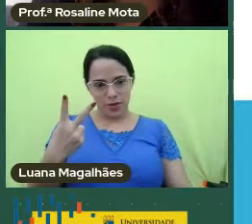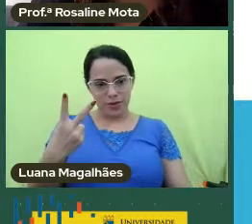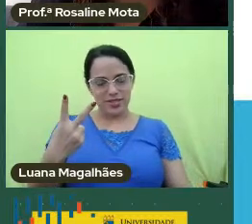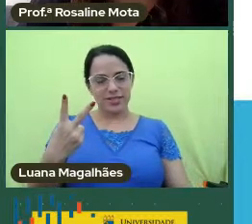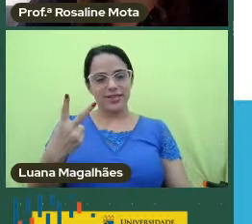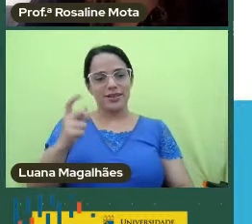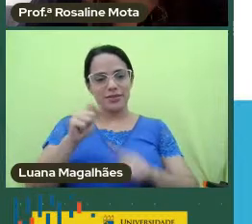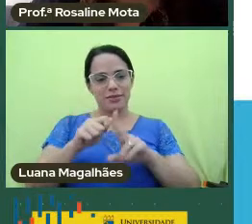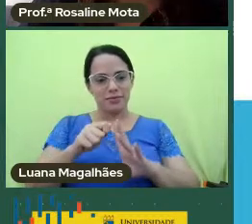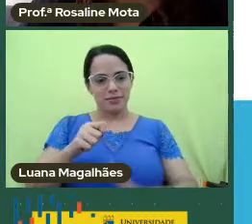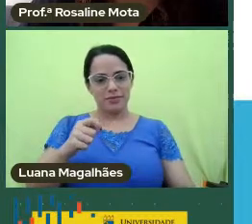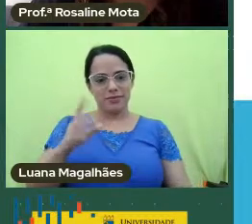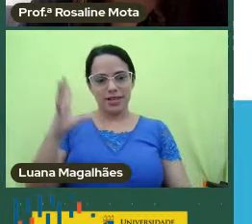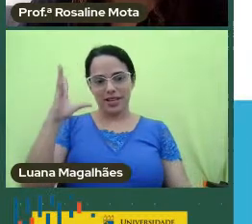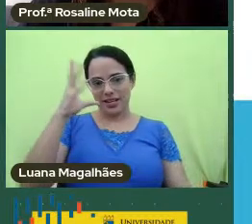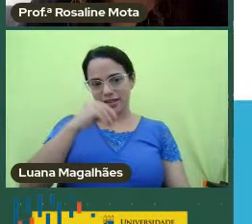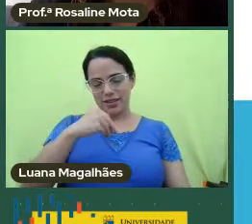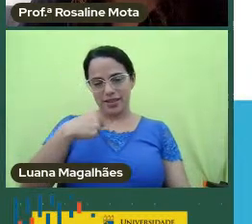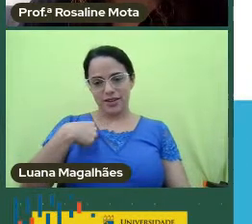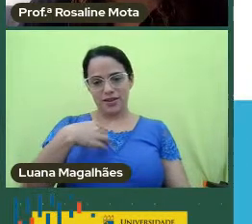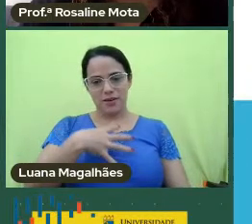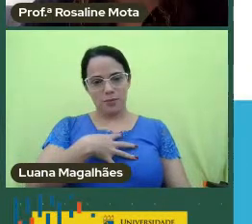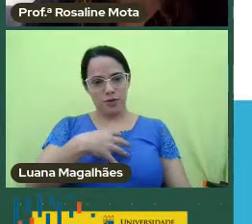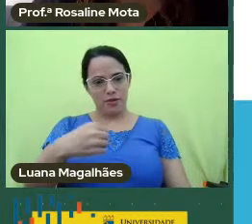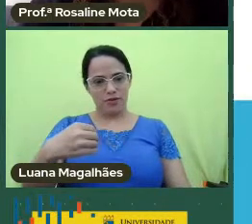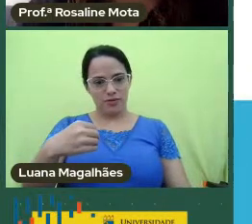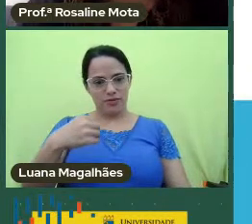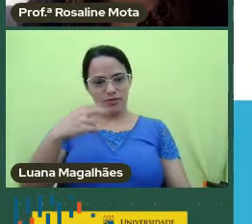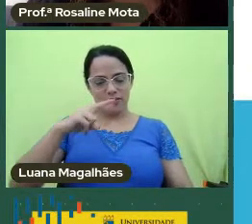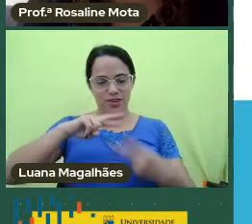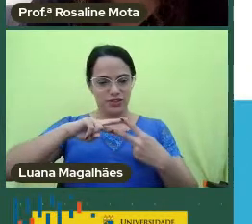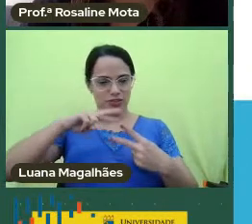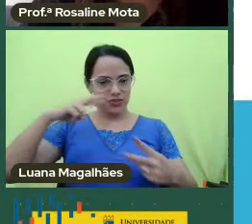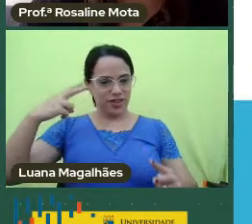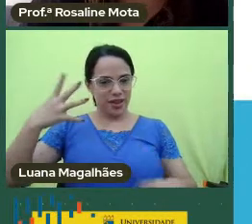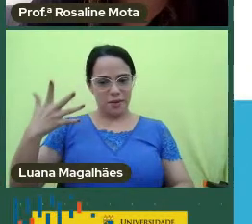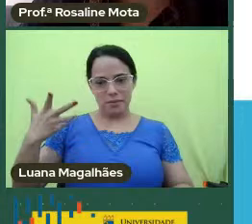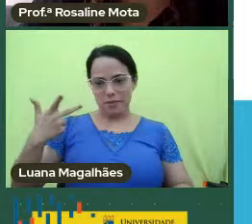2 anos e 3 meses, que é lindo, genética, é uma coisa incrível.